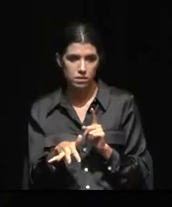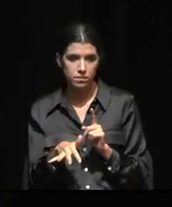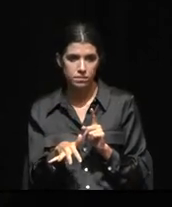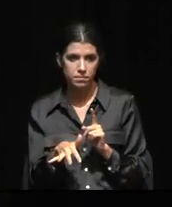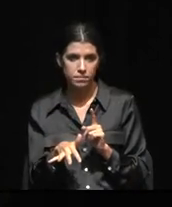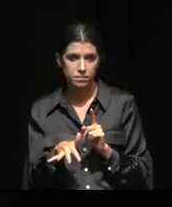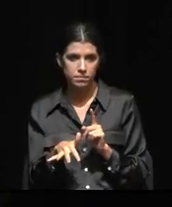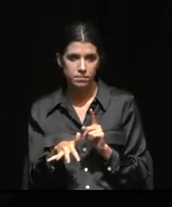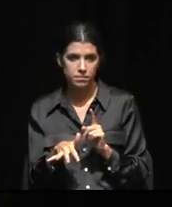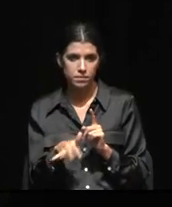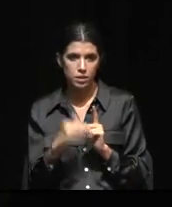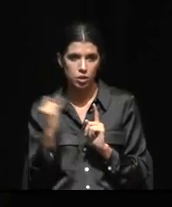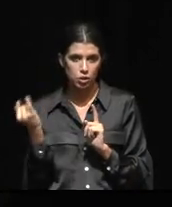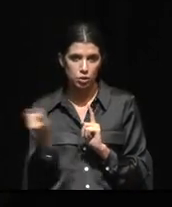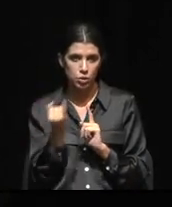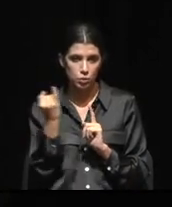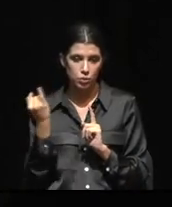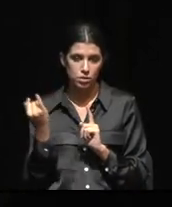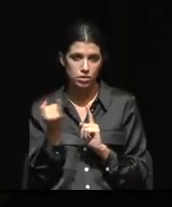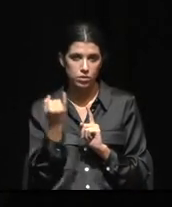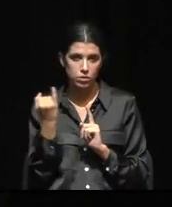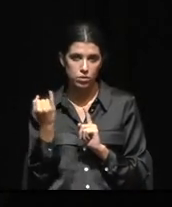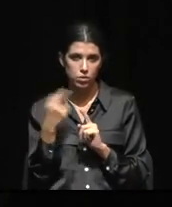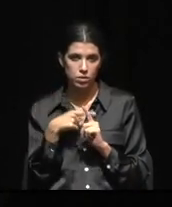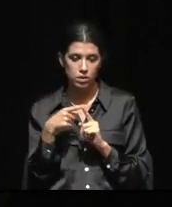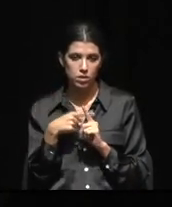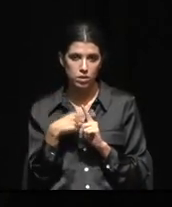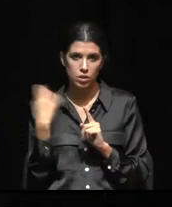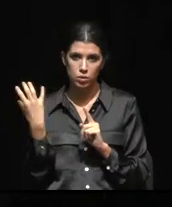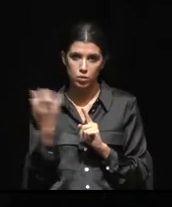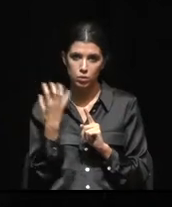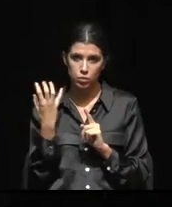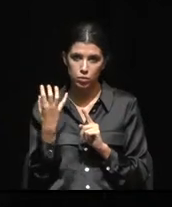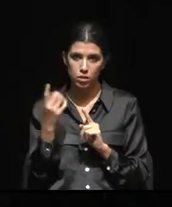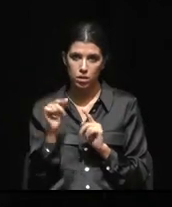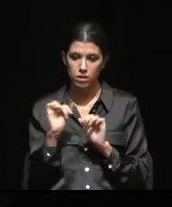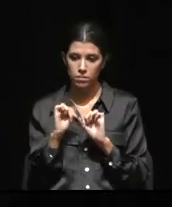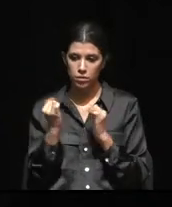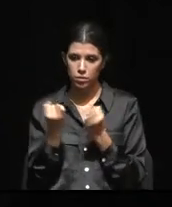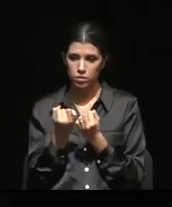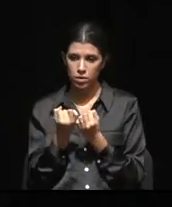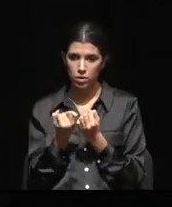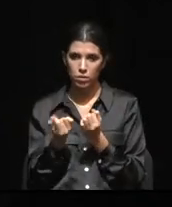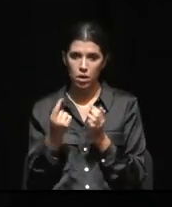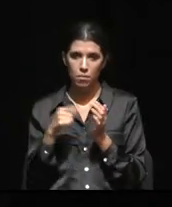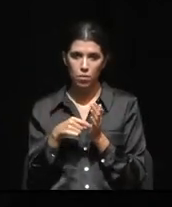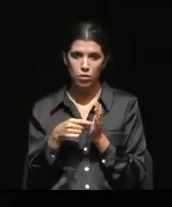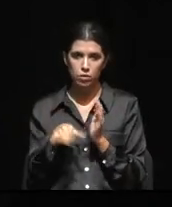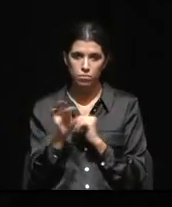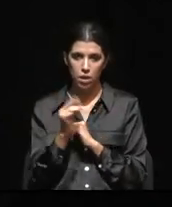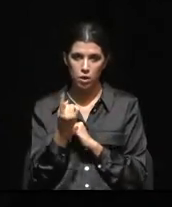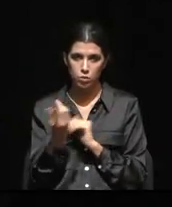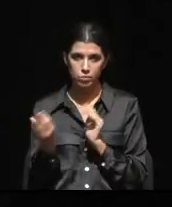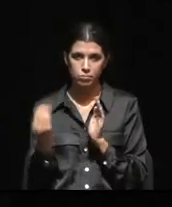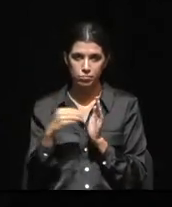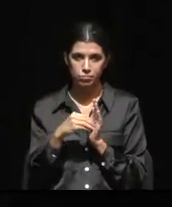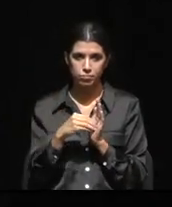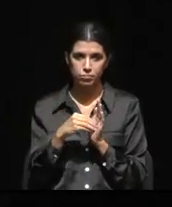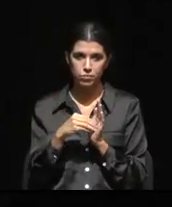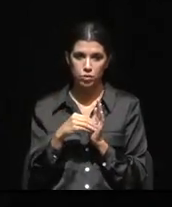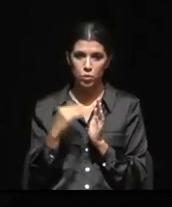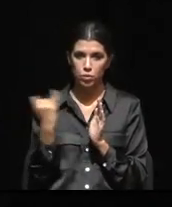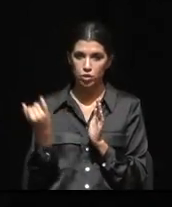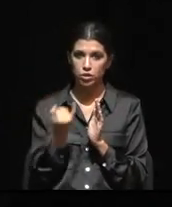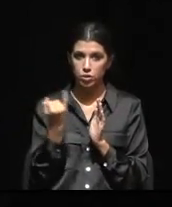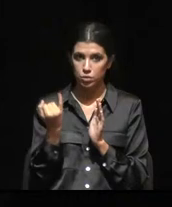assertiva instituições de interesse cultural e social ou seja incluir mais um ponto com eh